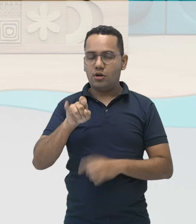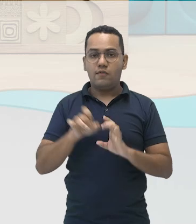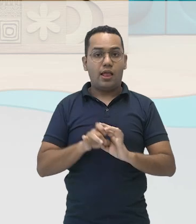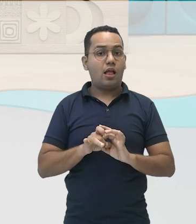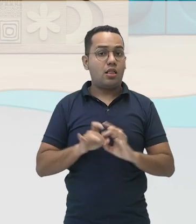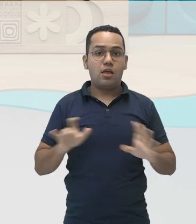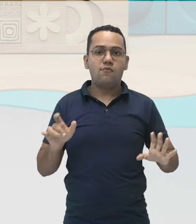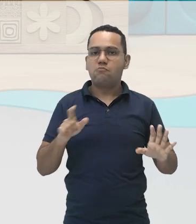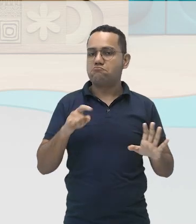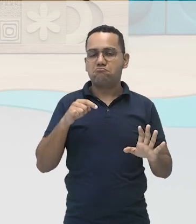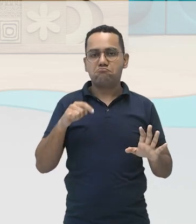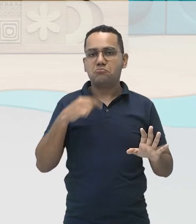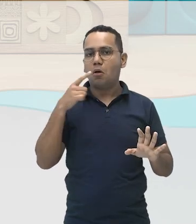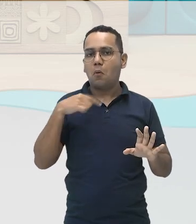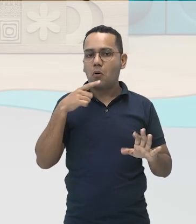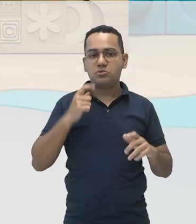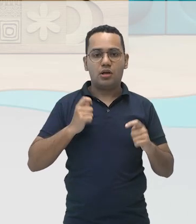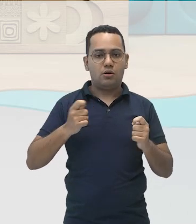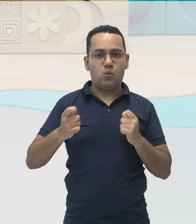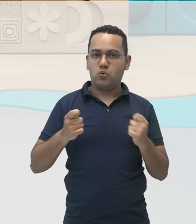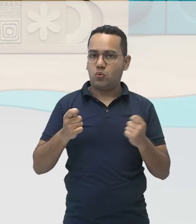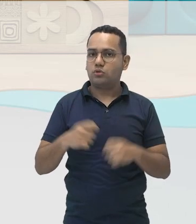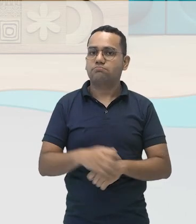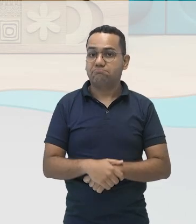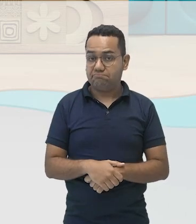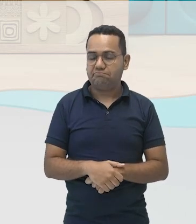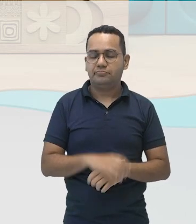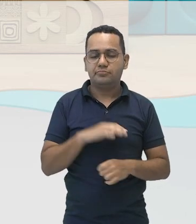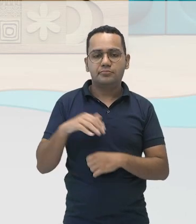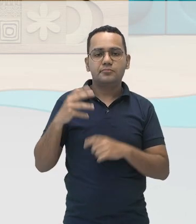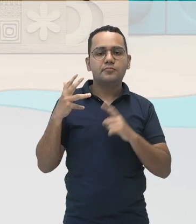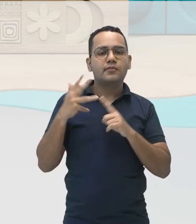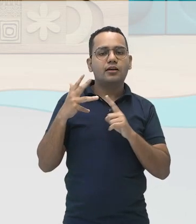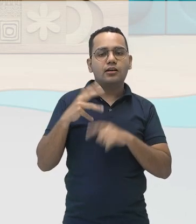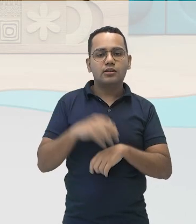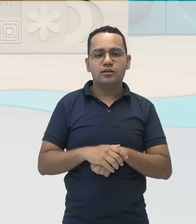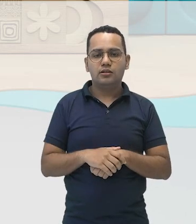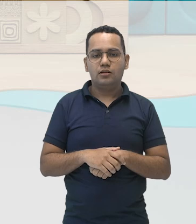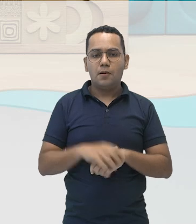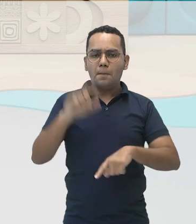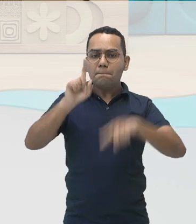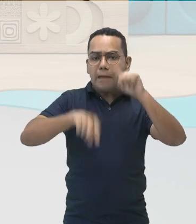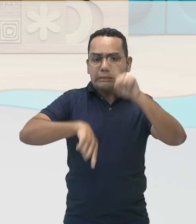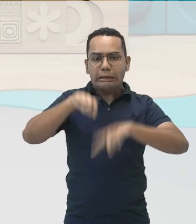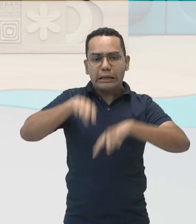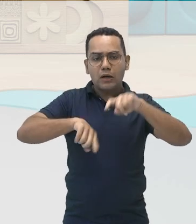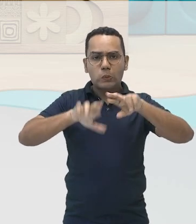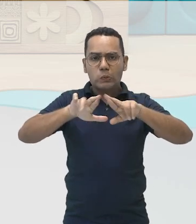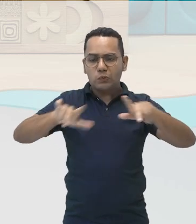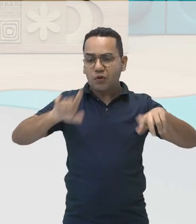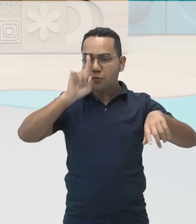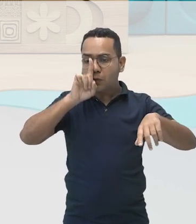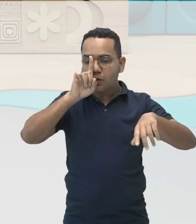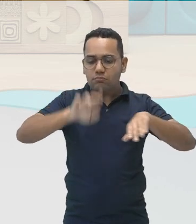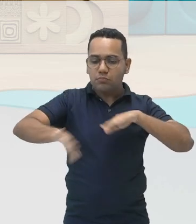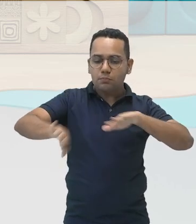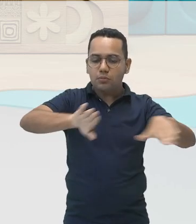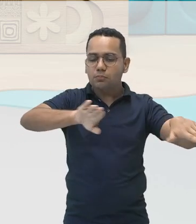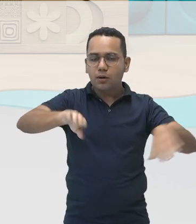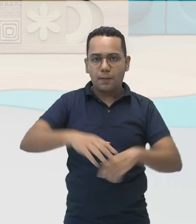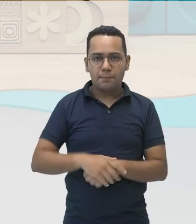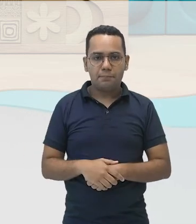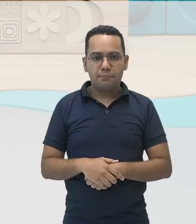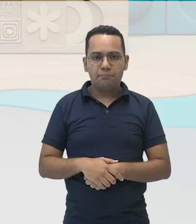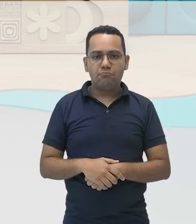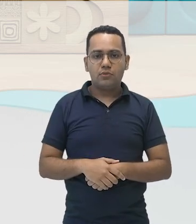como é que a gente deve agir nesses casos? Vamos relembrar? Remova todos os objetos perigosos de perto da vítima e coloque uma